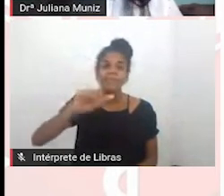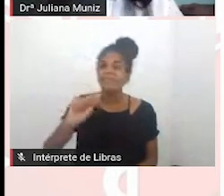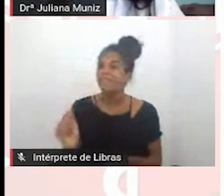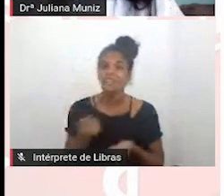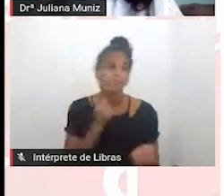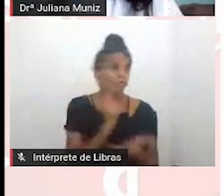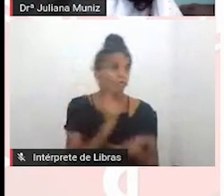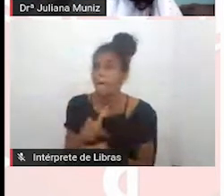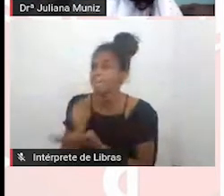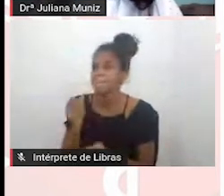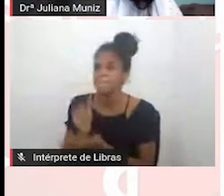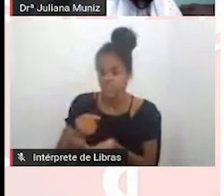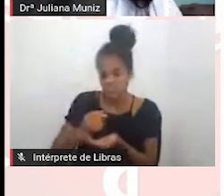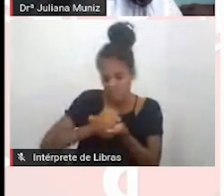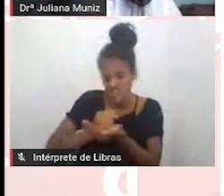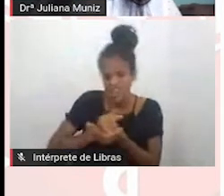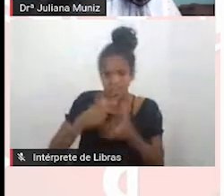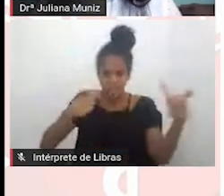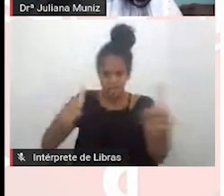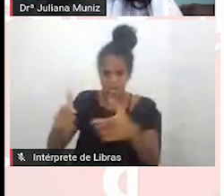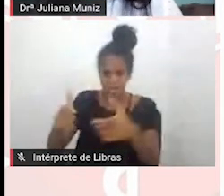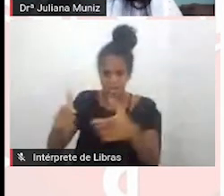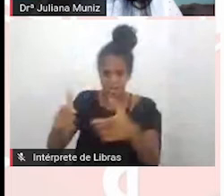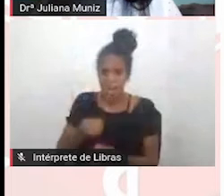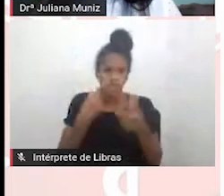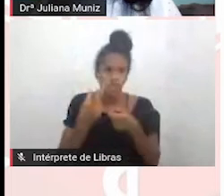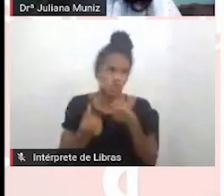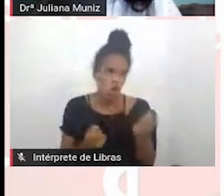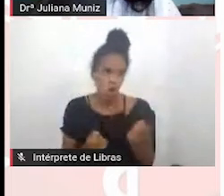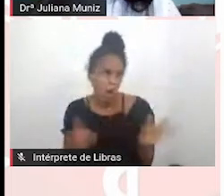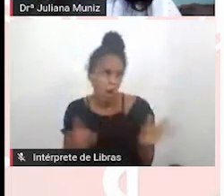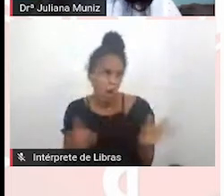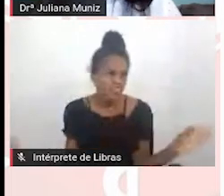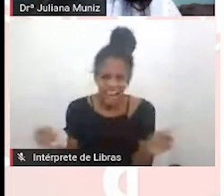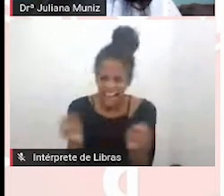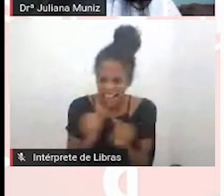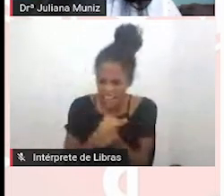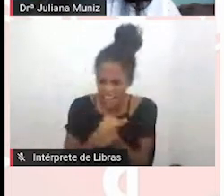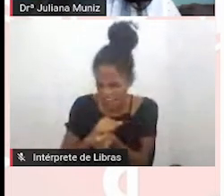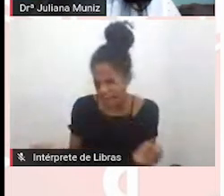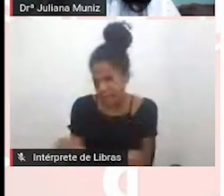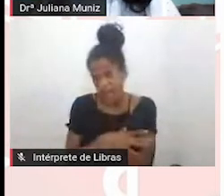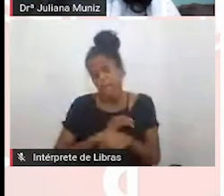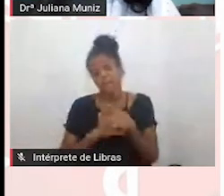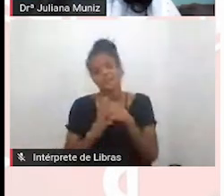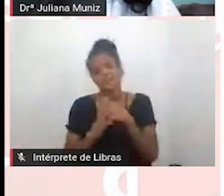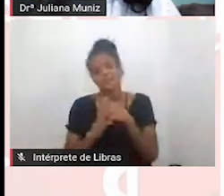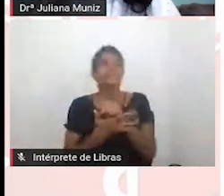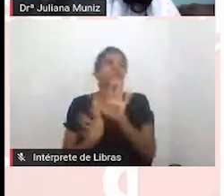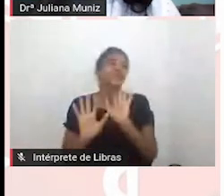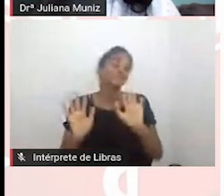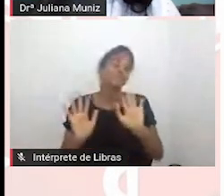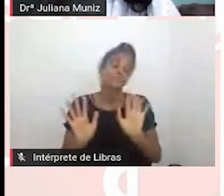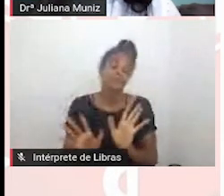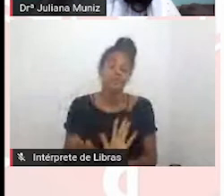com o coronavírus, né? Então, o que é que dizem sobre a ivermectina? Teve um monte de estudos lançados sobre a ivermectina, mas eles não